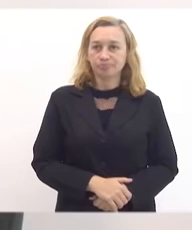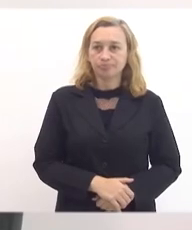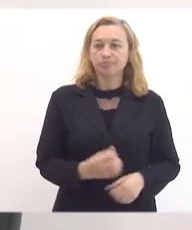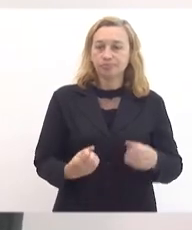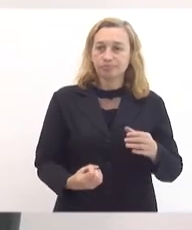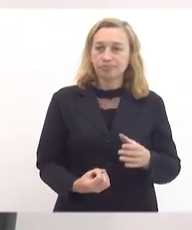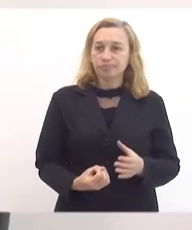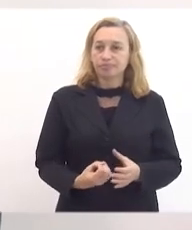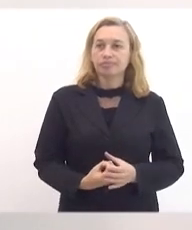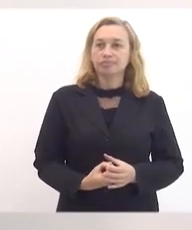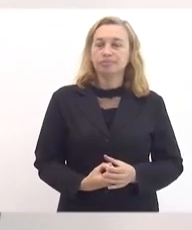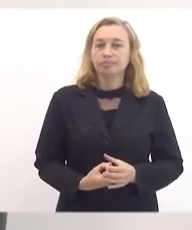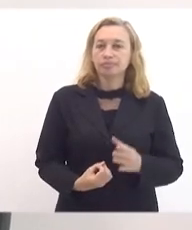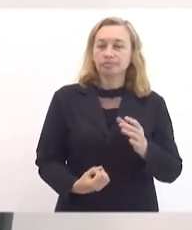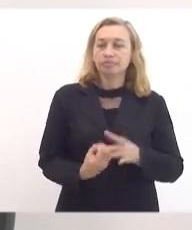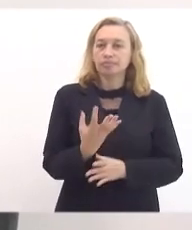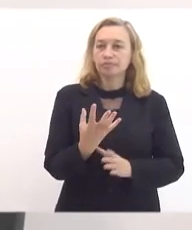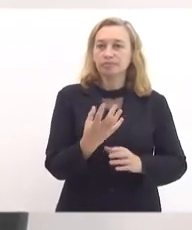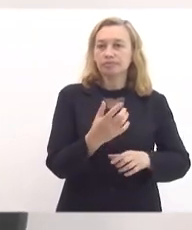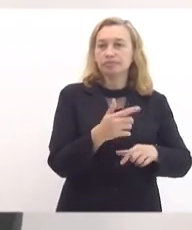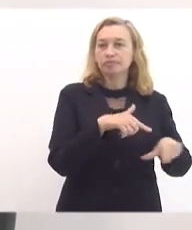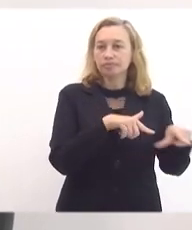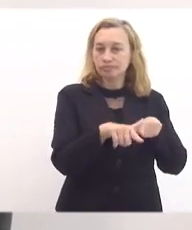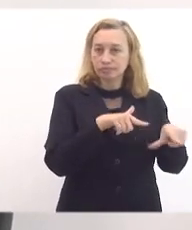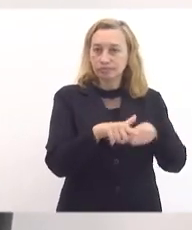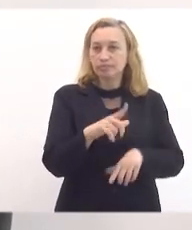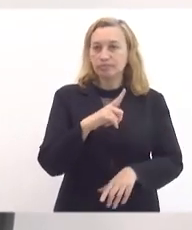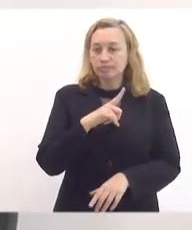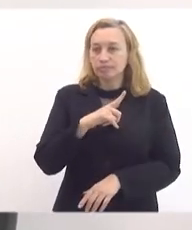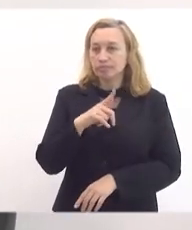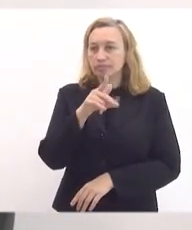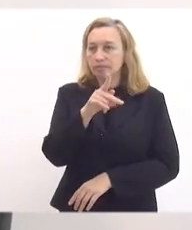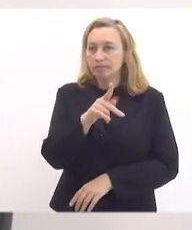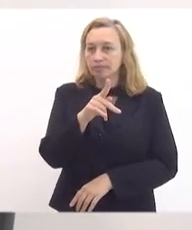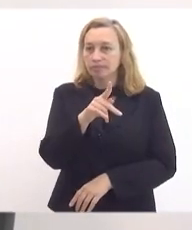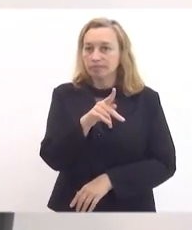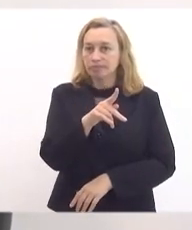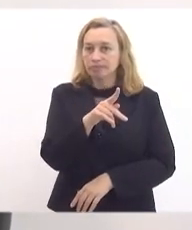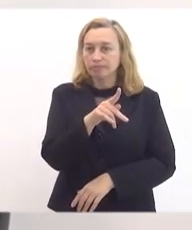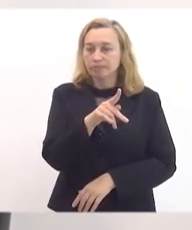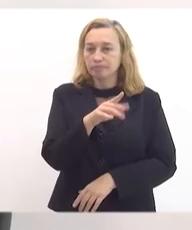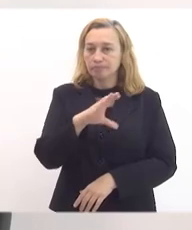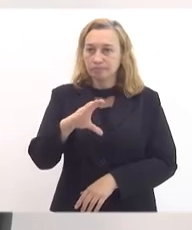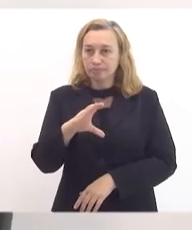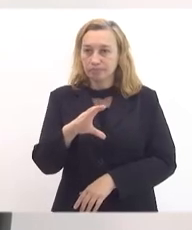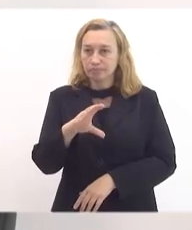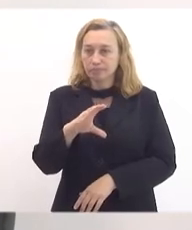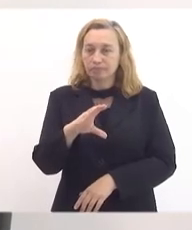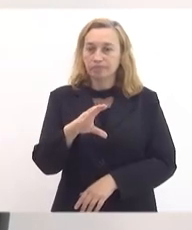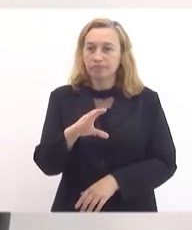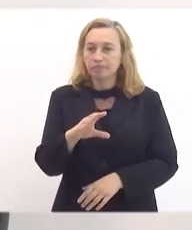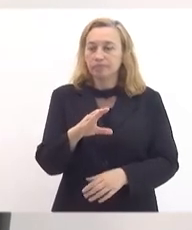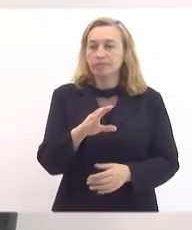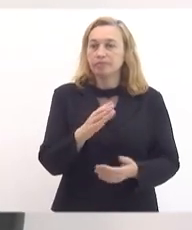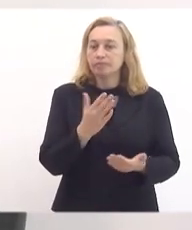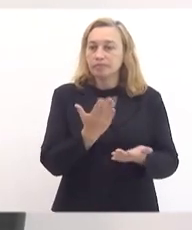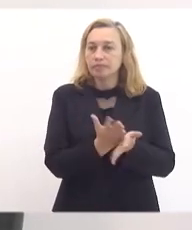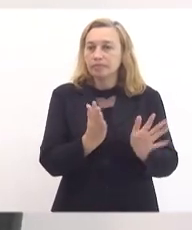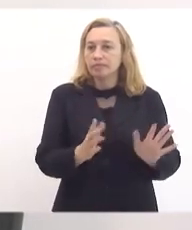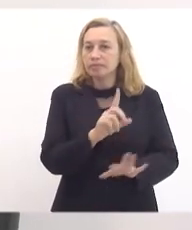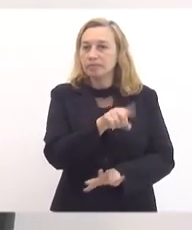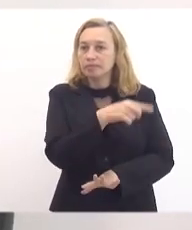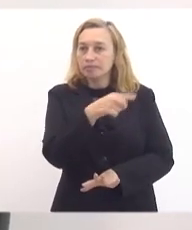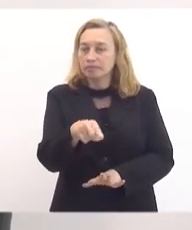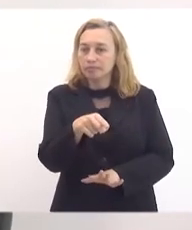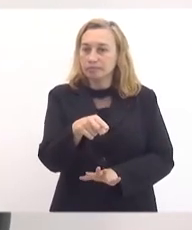energia de de emprego eu tenho a minha PEC que acaba com a proibição da indústria